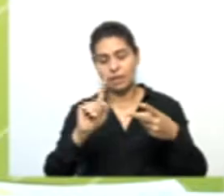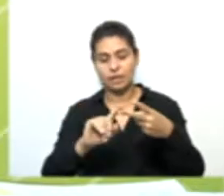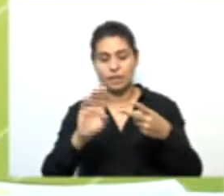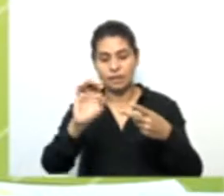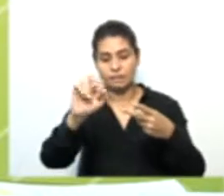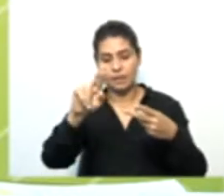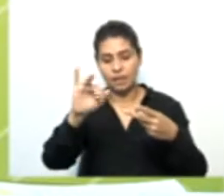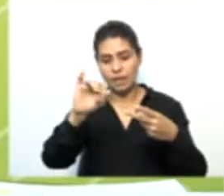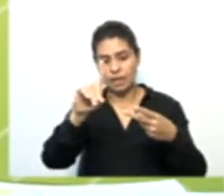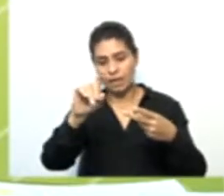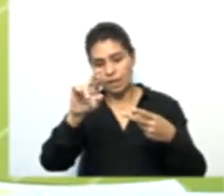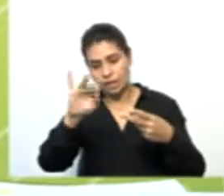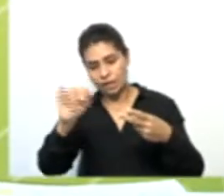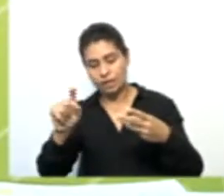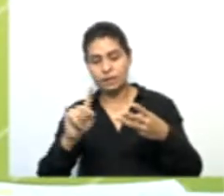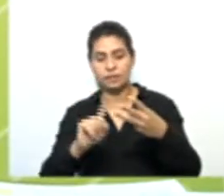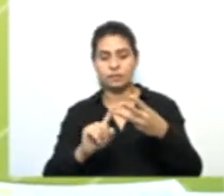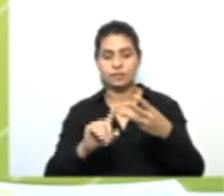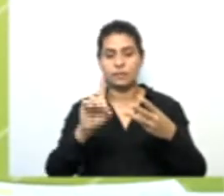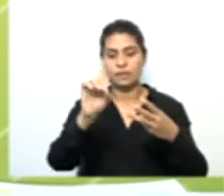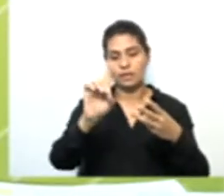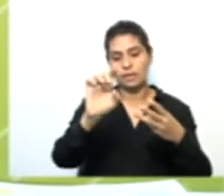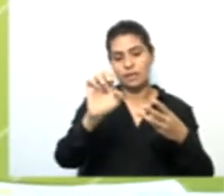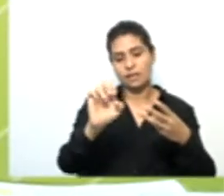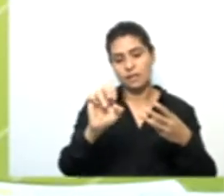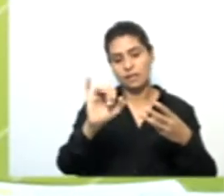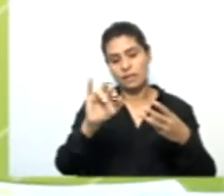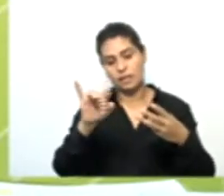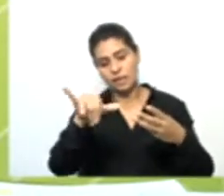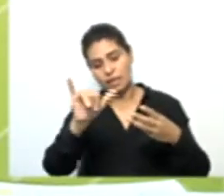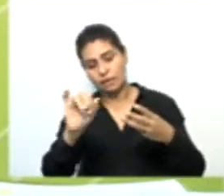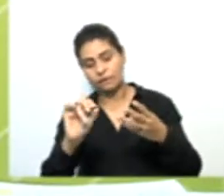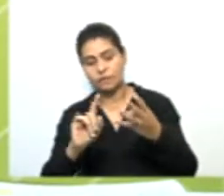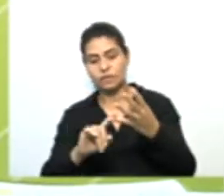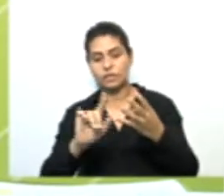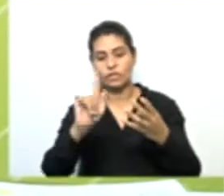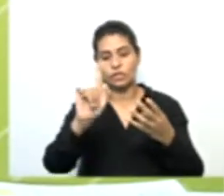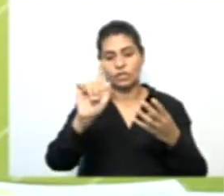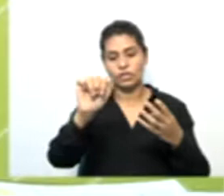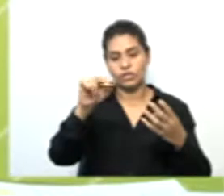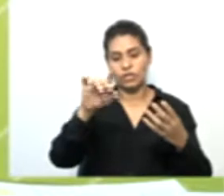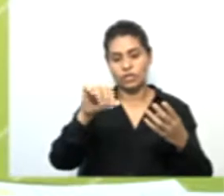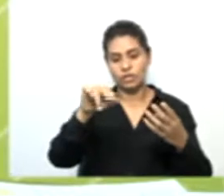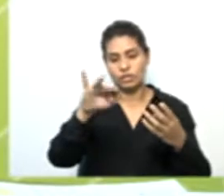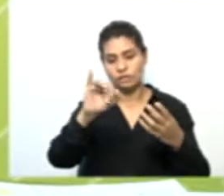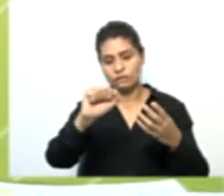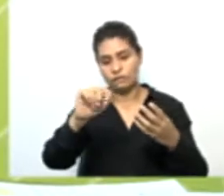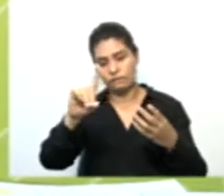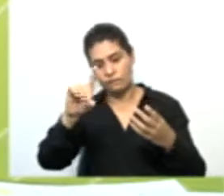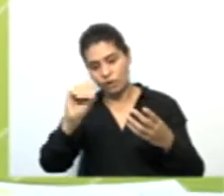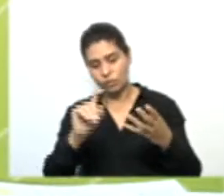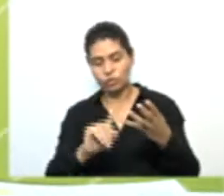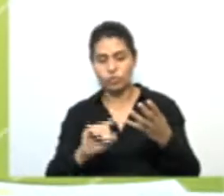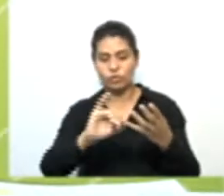Cristilene, Dávila, Dedson, Felipe, Genivaldo, Giovanni, Iris,